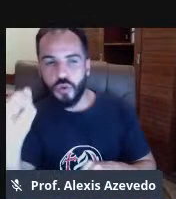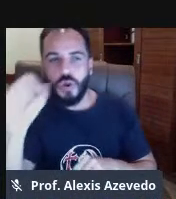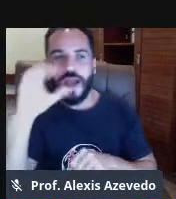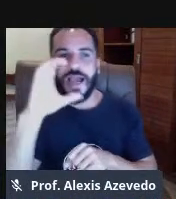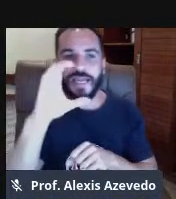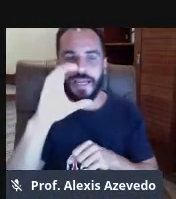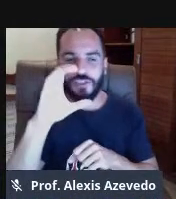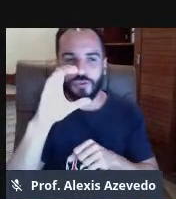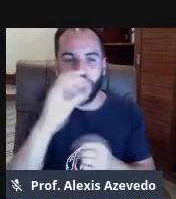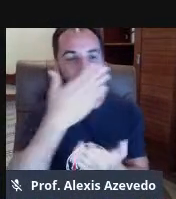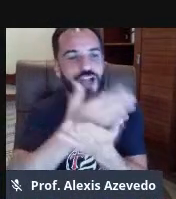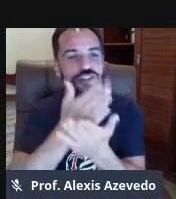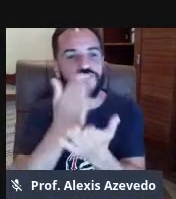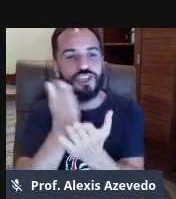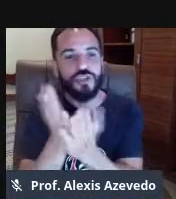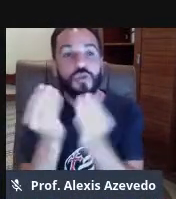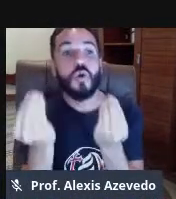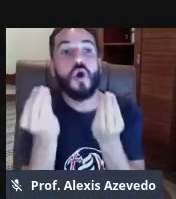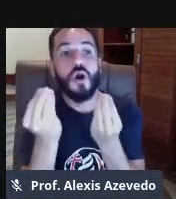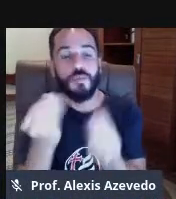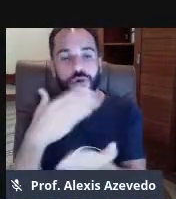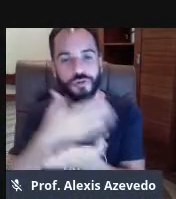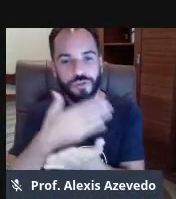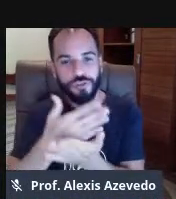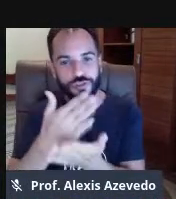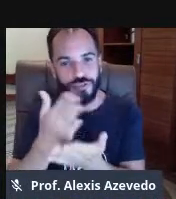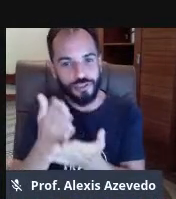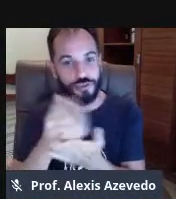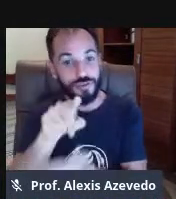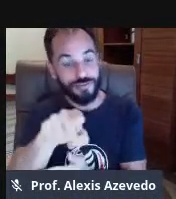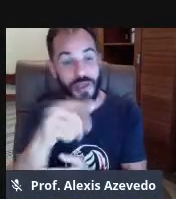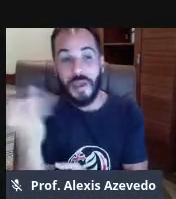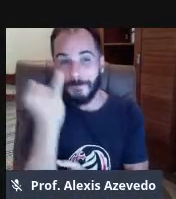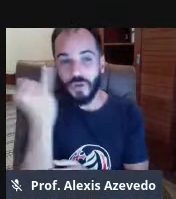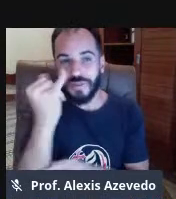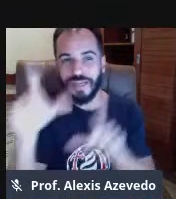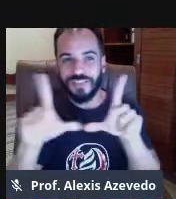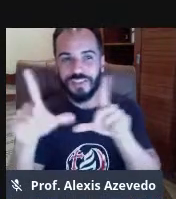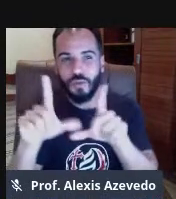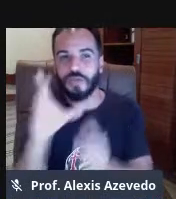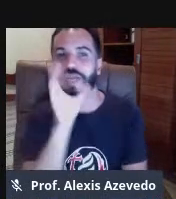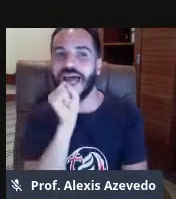seguinte maneira. Isso é importante de vocês entenderem esse quadrinho, né,